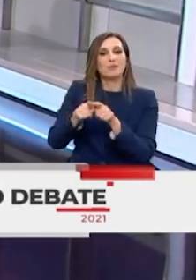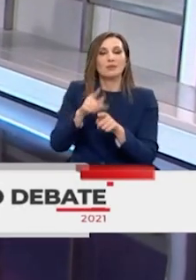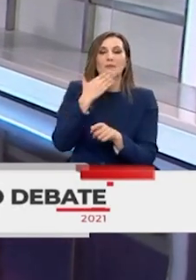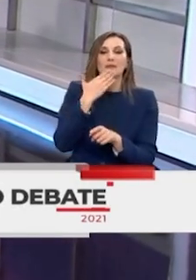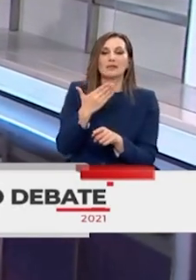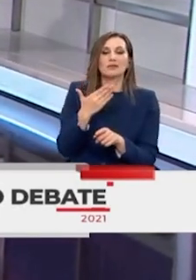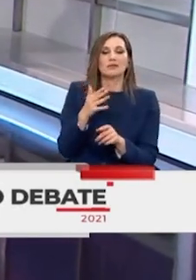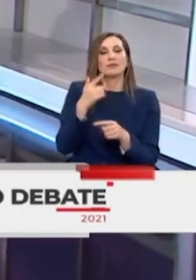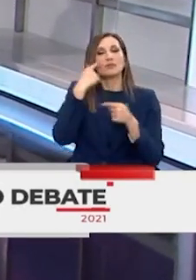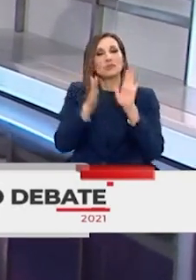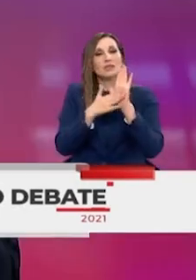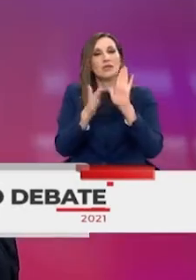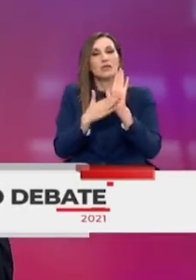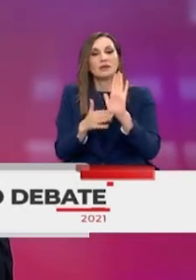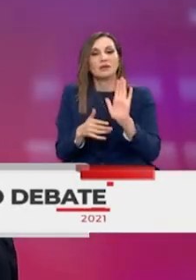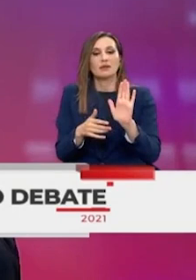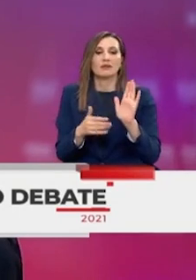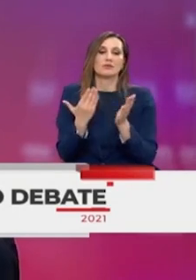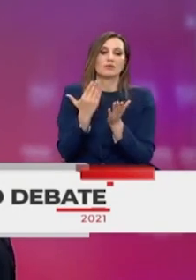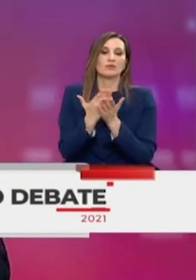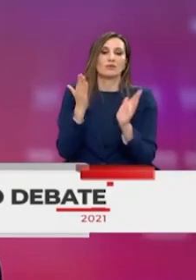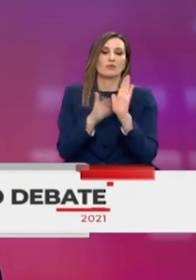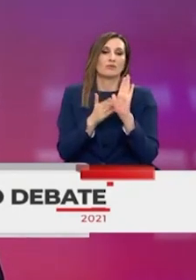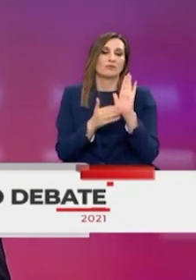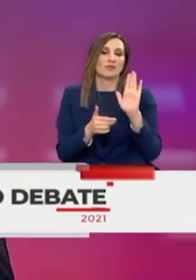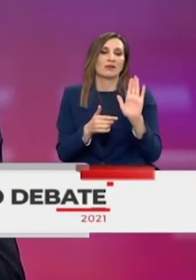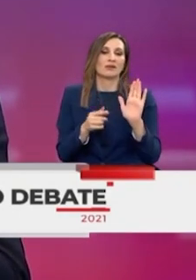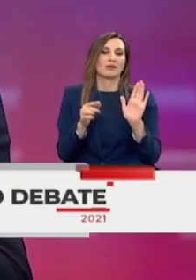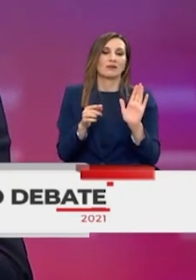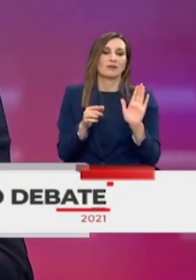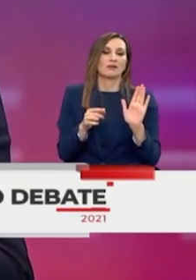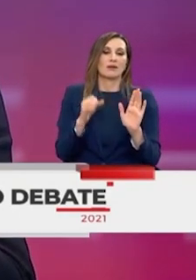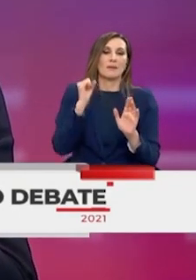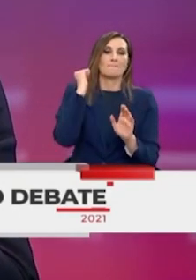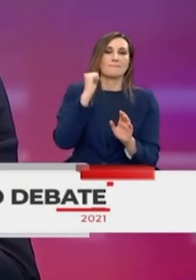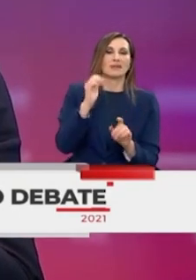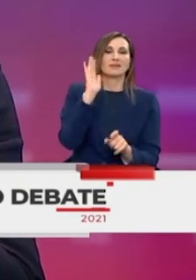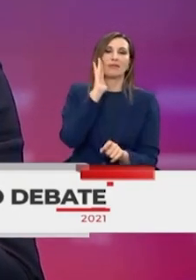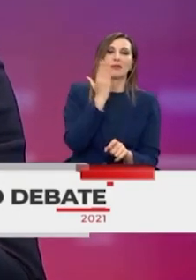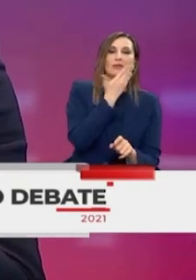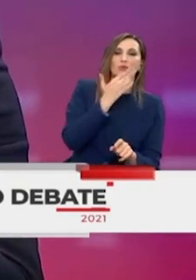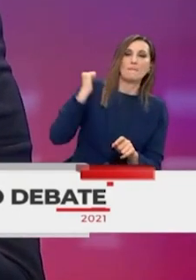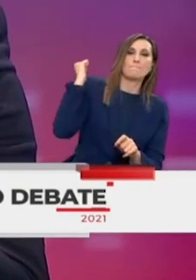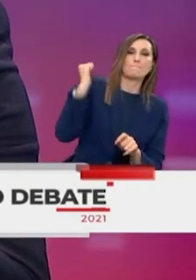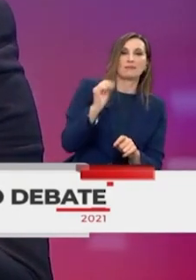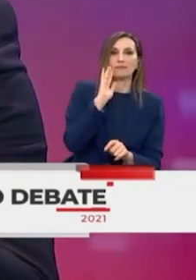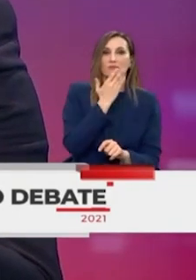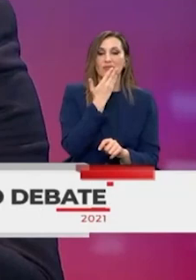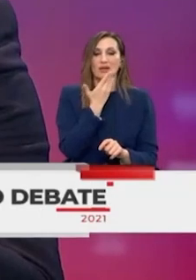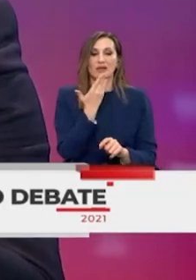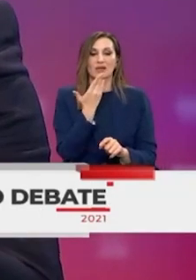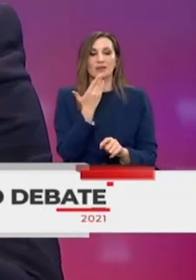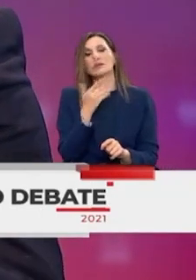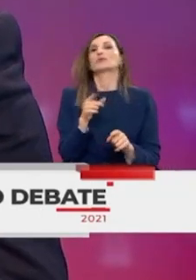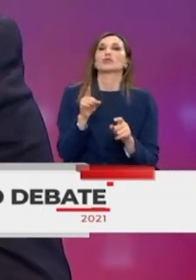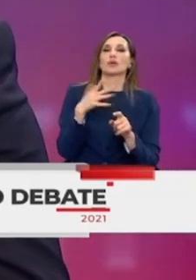se puderem, só para mostrar isto, está aqui. O MRPP tinha uma coisa a dizer: morte aos traidores. Morte aos traidores, um novo escudo e